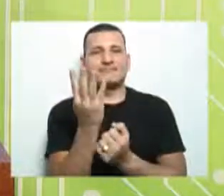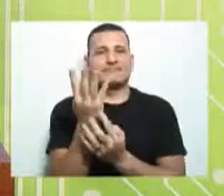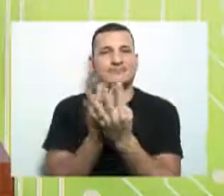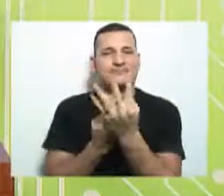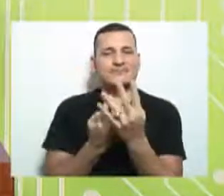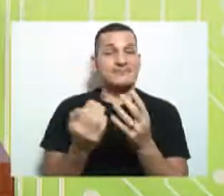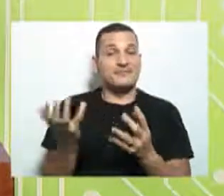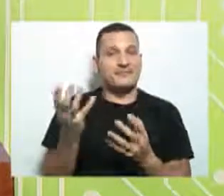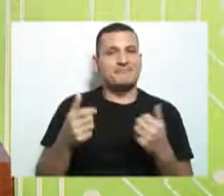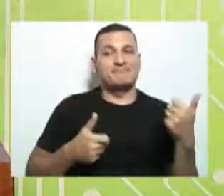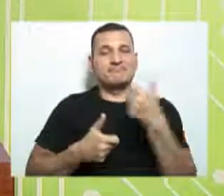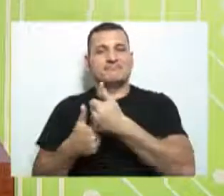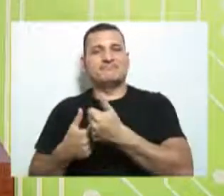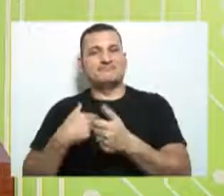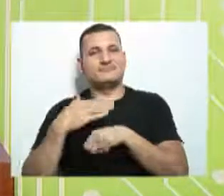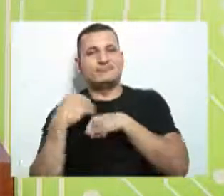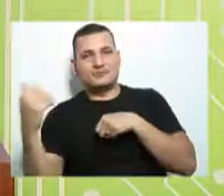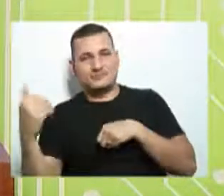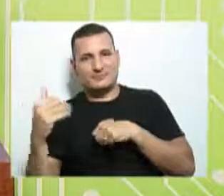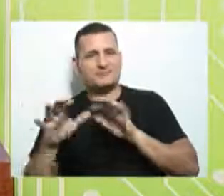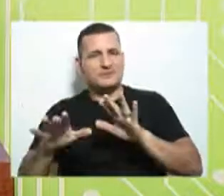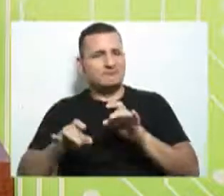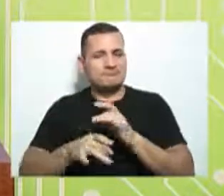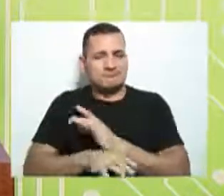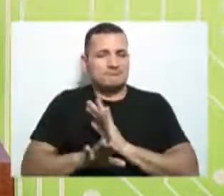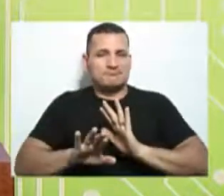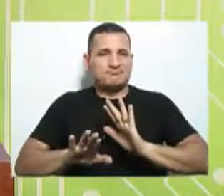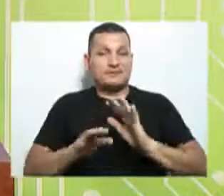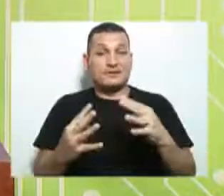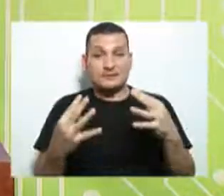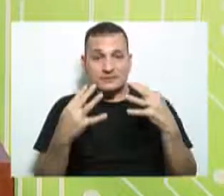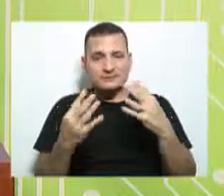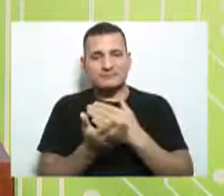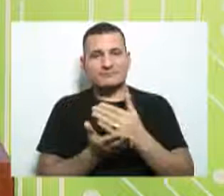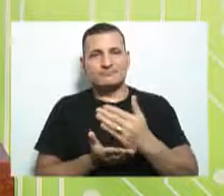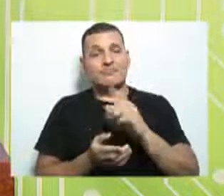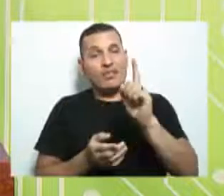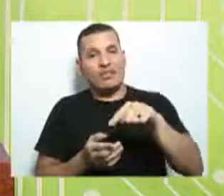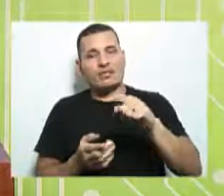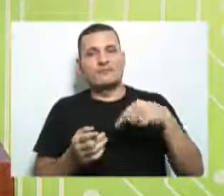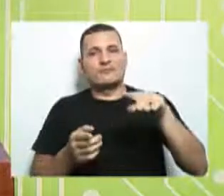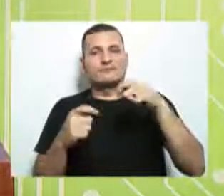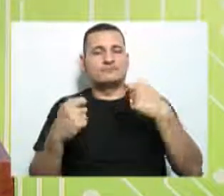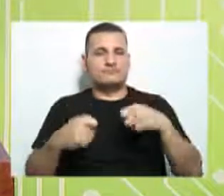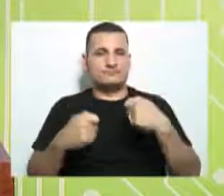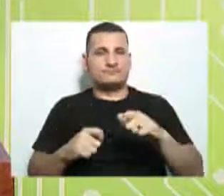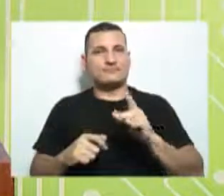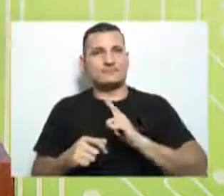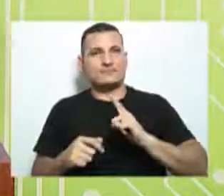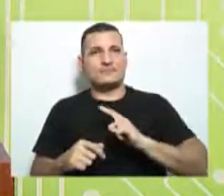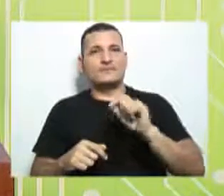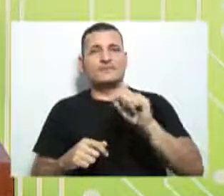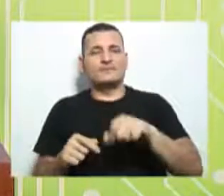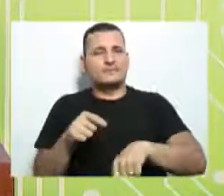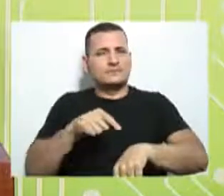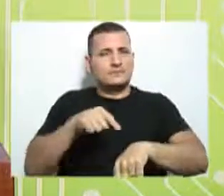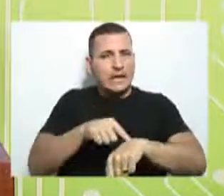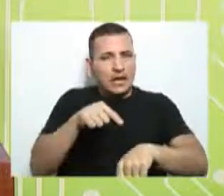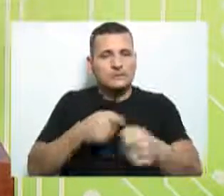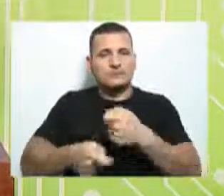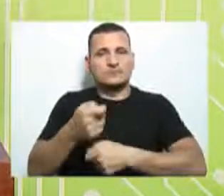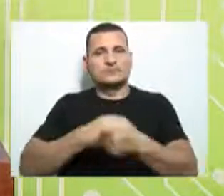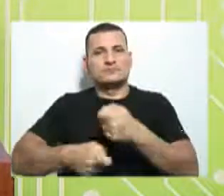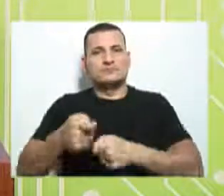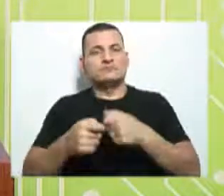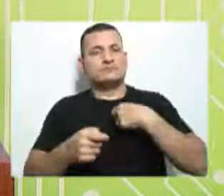substituir aquele ator ali, né? Mas tudo bem. Pronto, já começou a prestar atenção. É isso que nós precisamos ter na hora da negociação. Eu vou